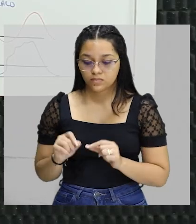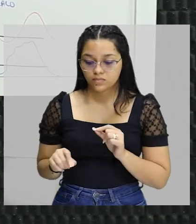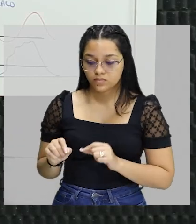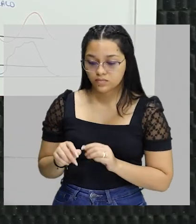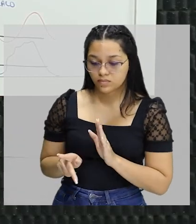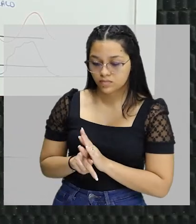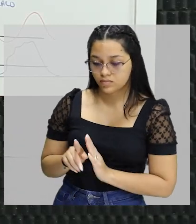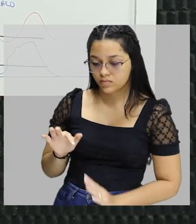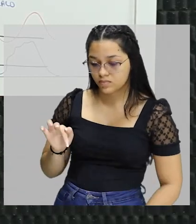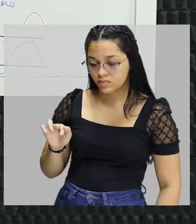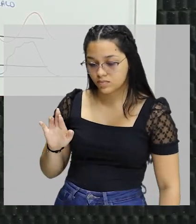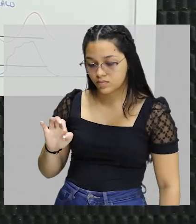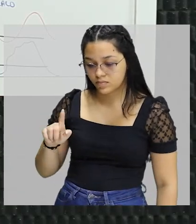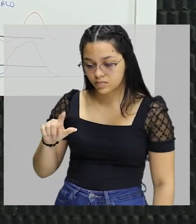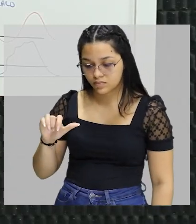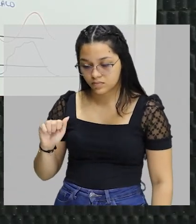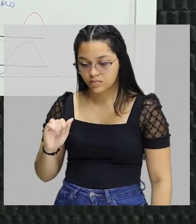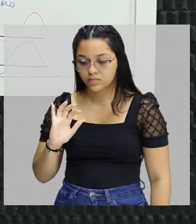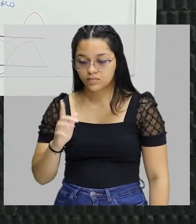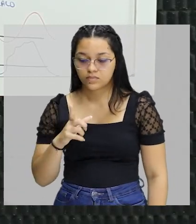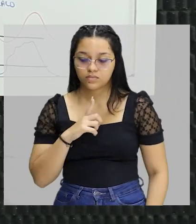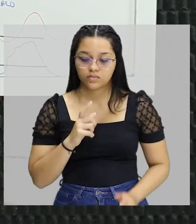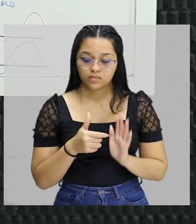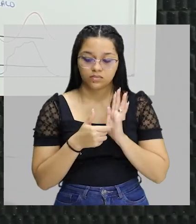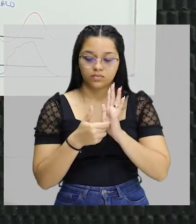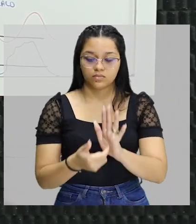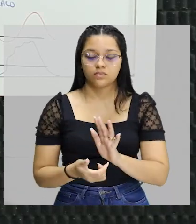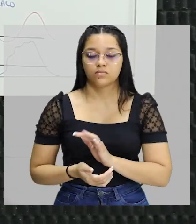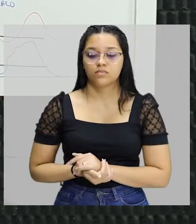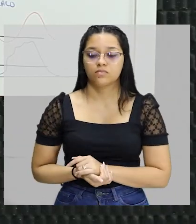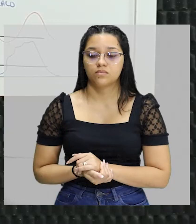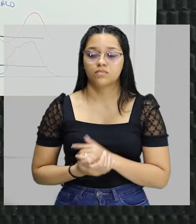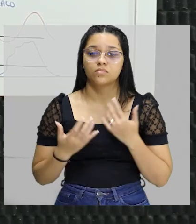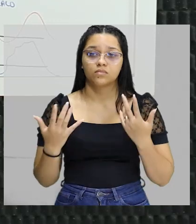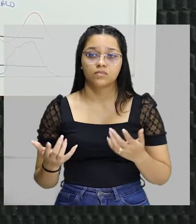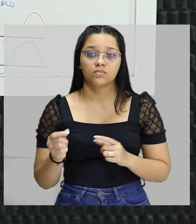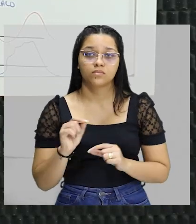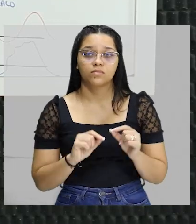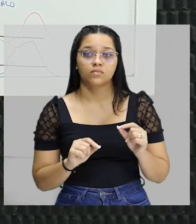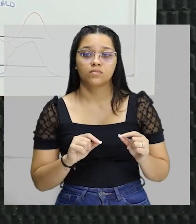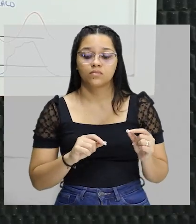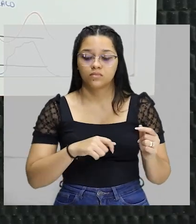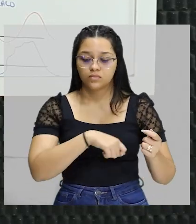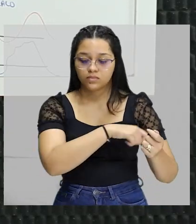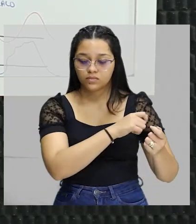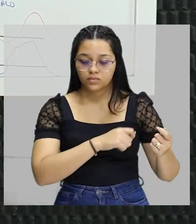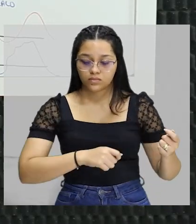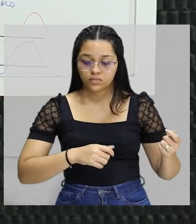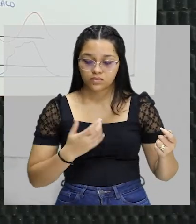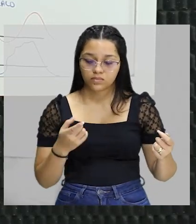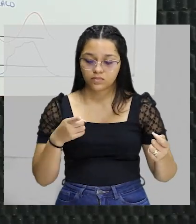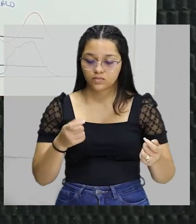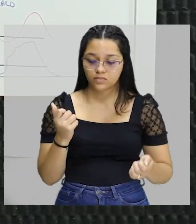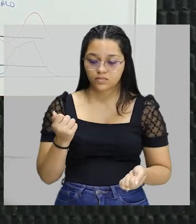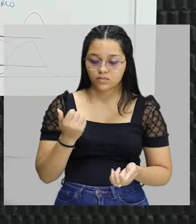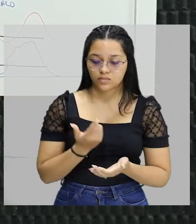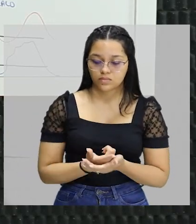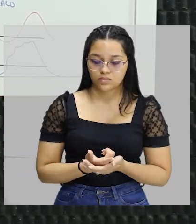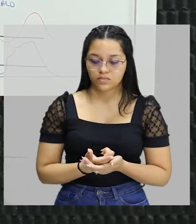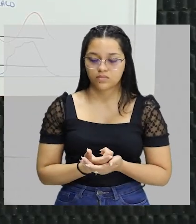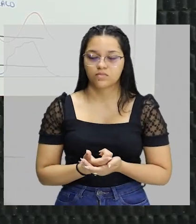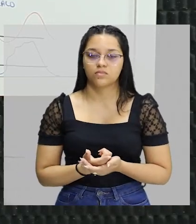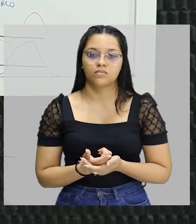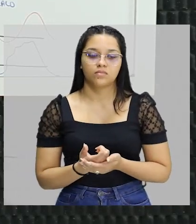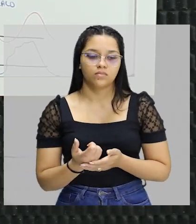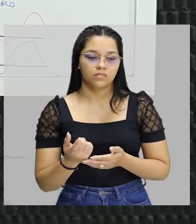da frequência que está sendo emitida, certo? Então um afinador de violão, por exemplo. Então você compra um aparelhozinho ou no